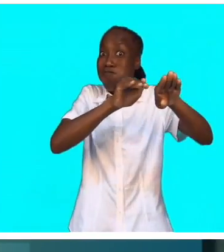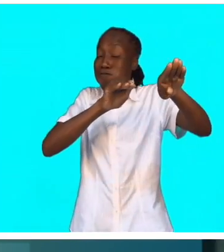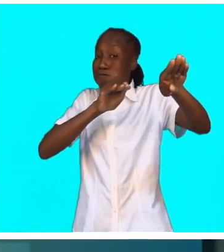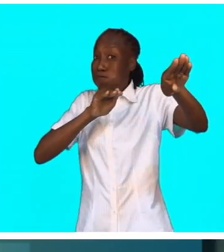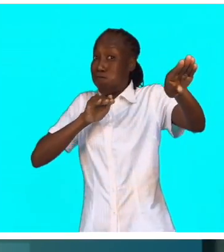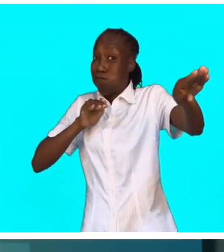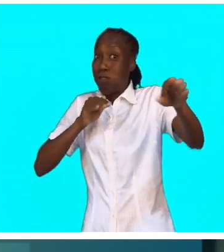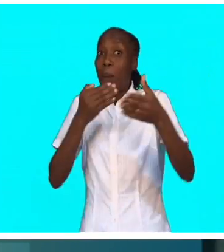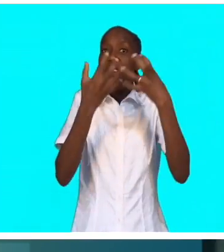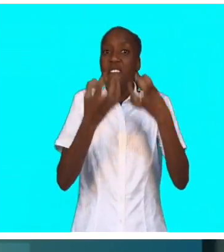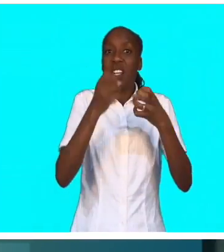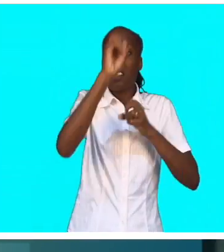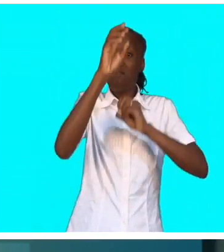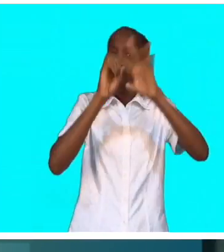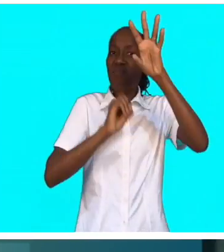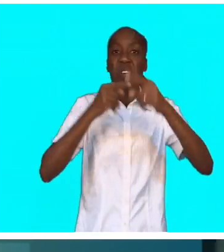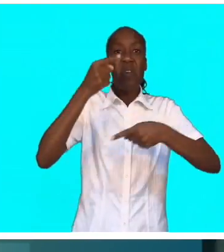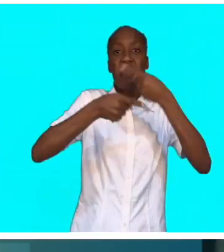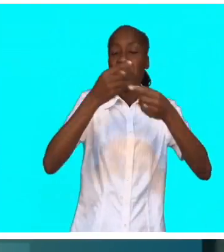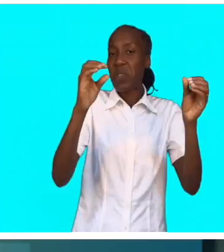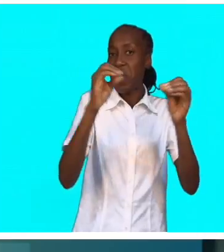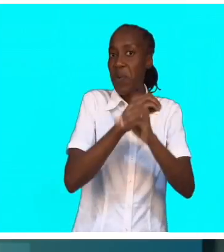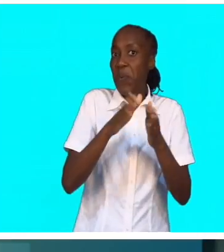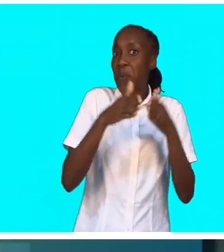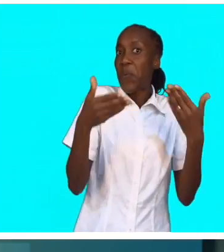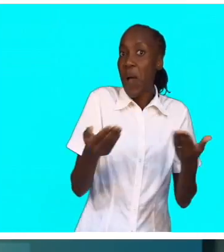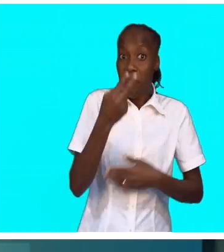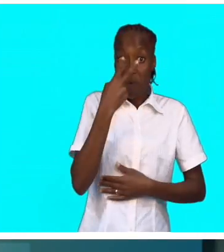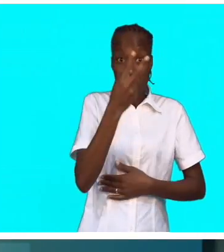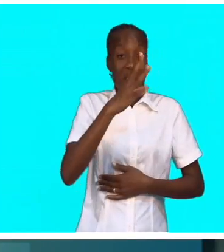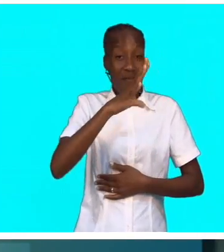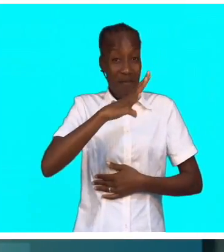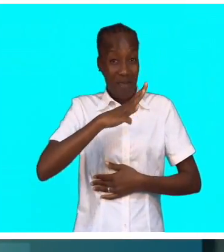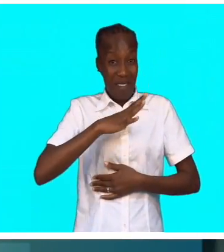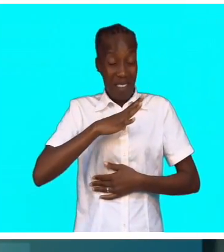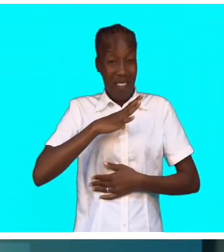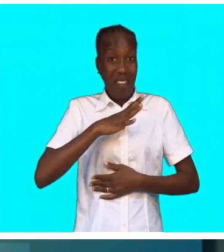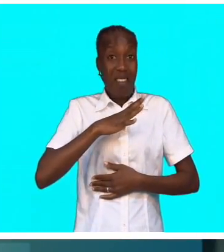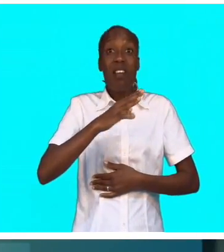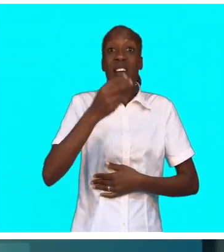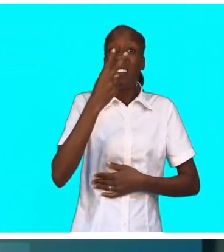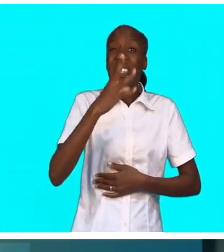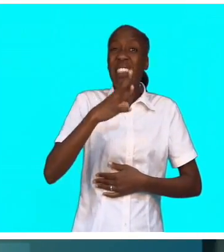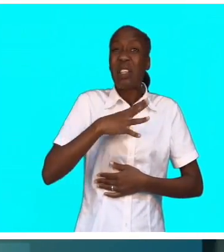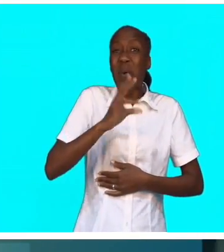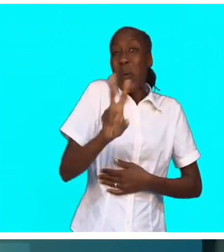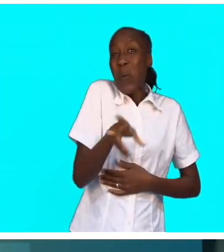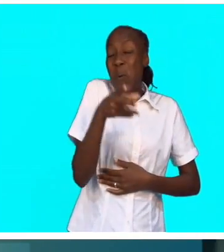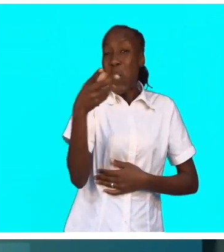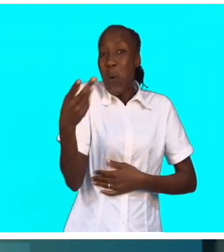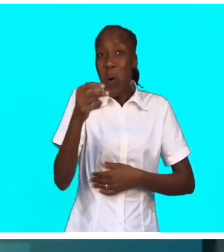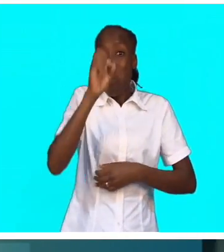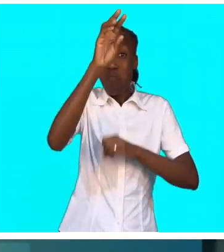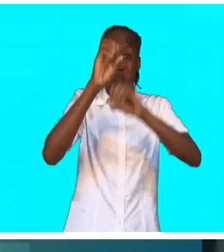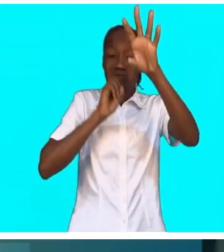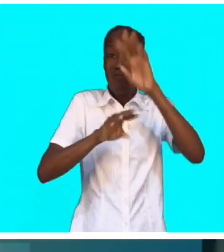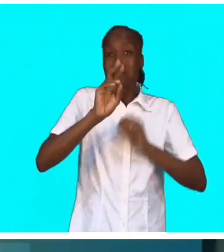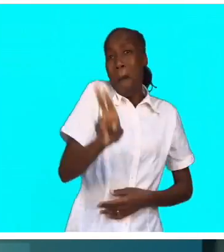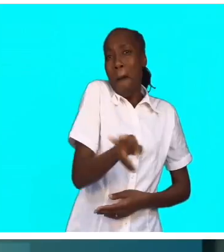muito engravamento, por causa dos semáforos não estão a funcionar, conforme o senhor jornalista aproximar-se ali, às vezes